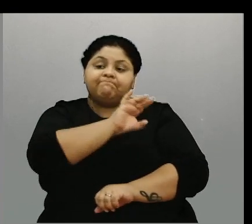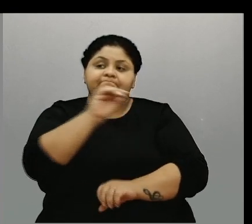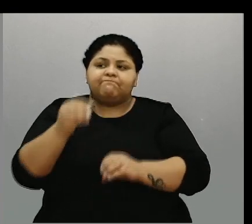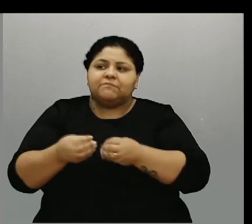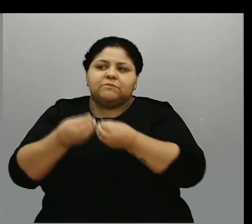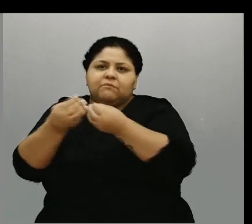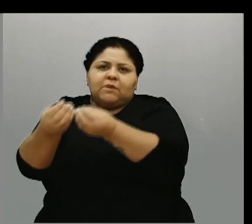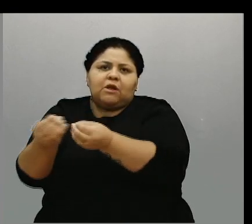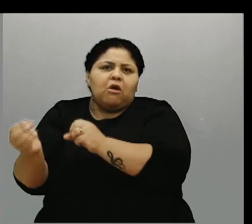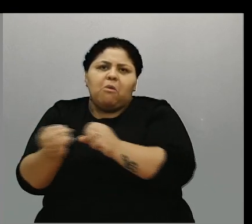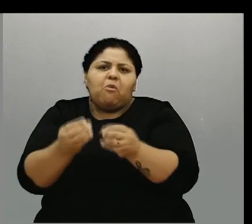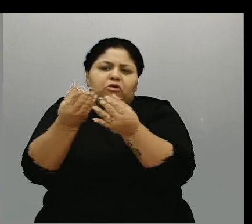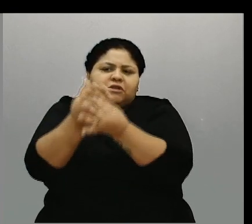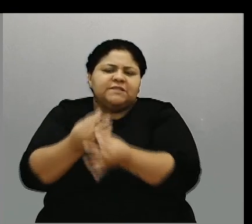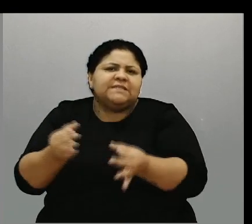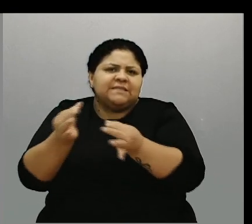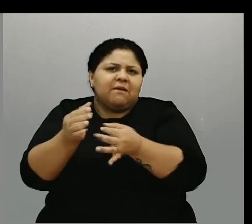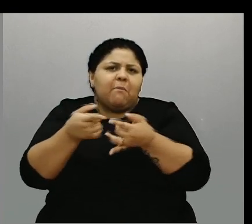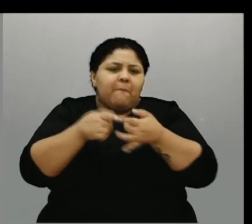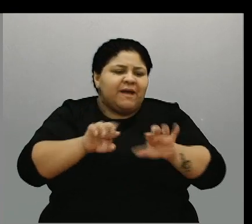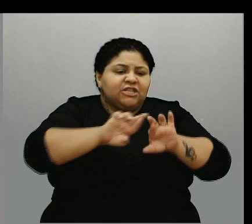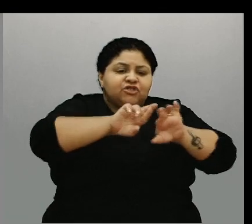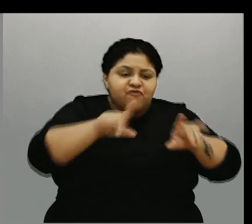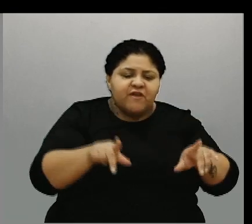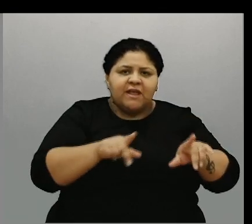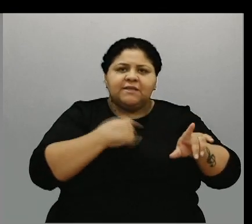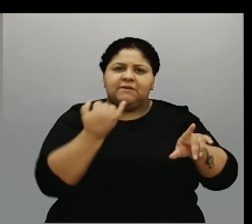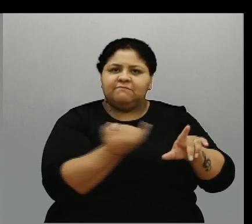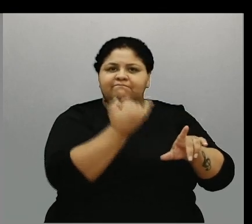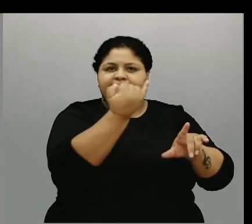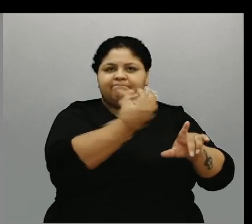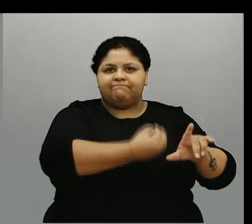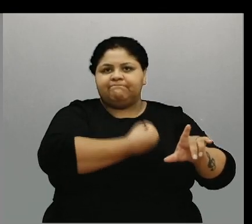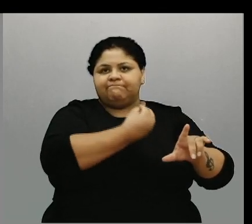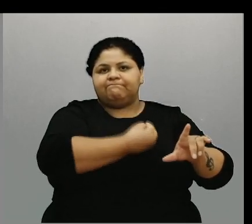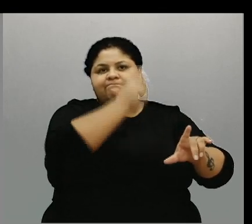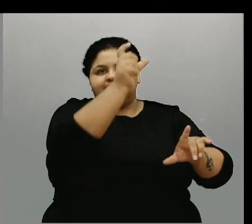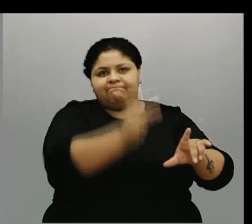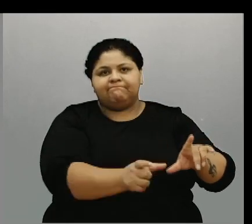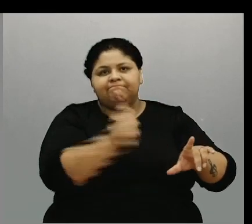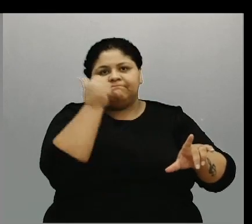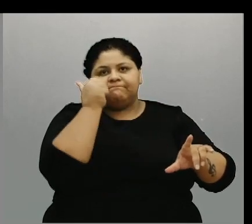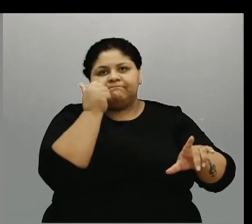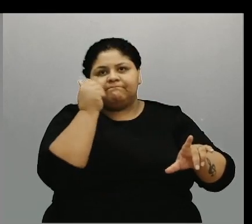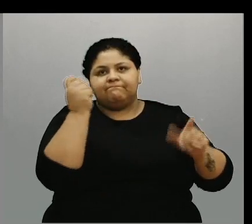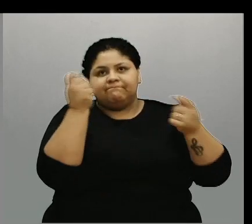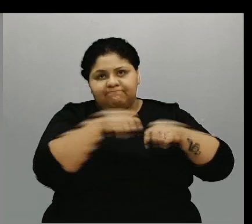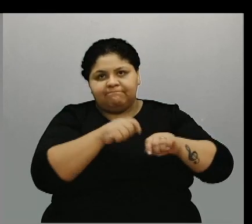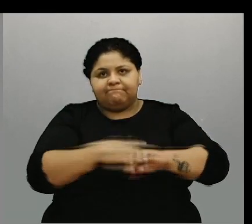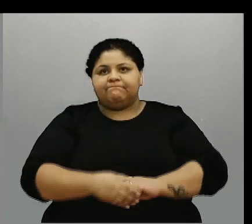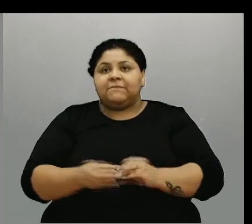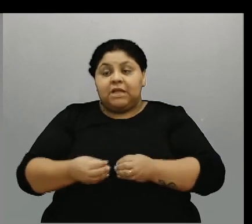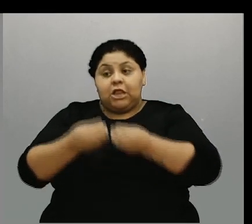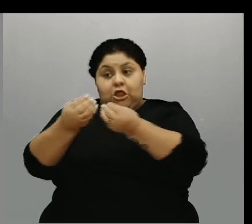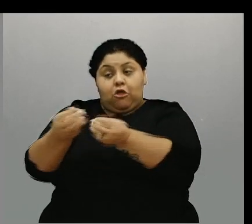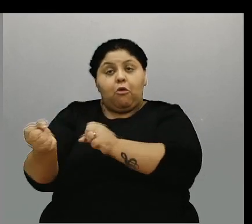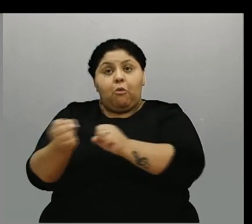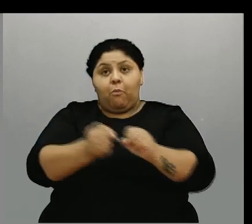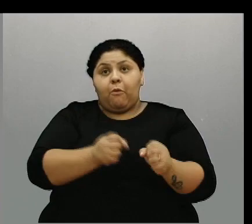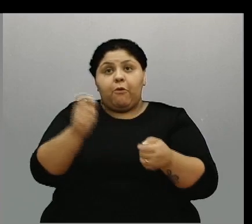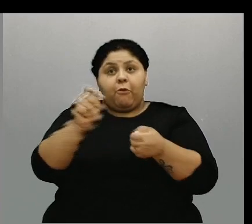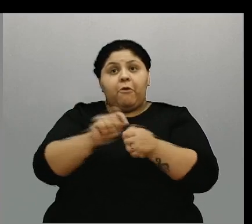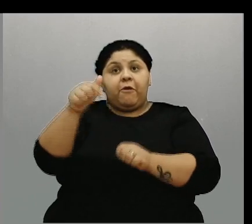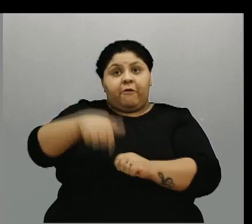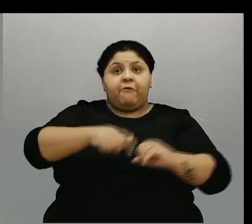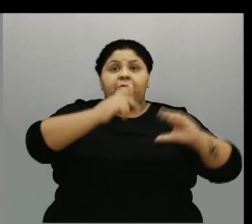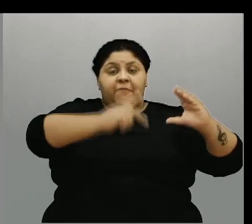que pareça, faz uma diferença significativa na vida de alguém que precisa. As doações podem ser feitas aqui